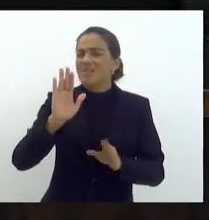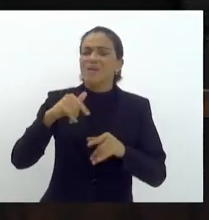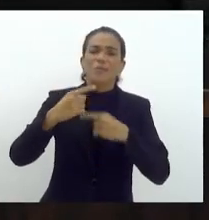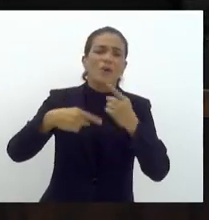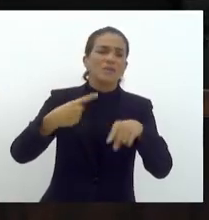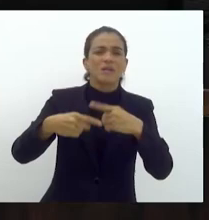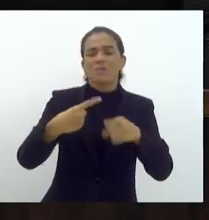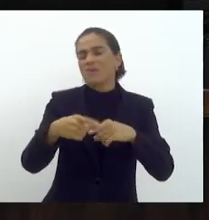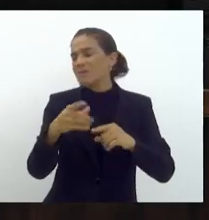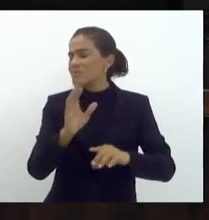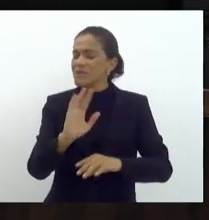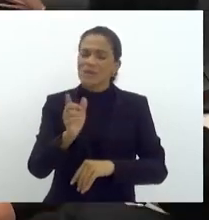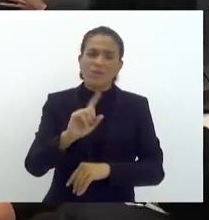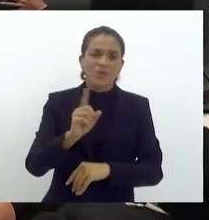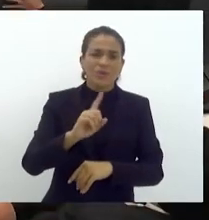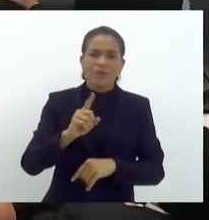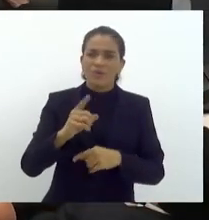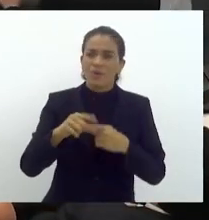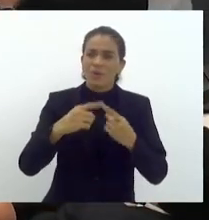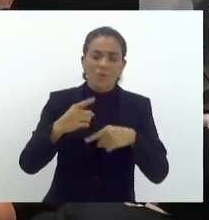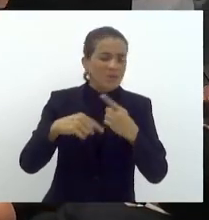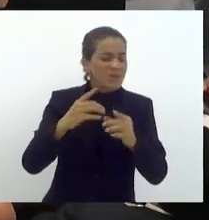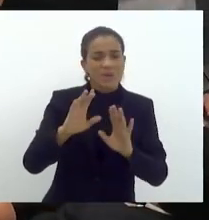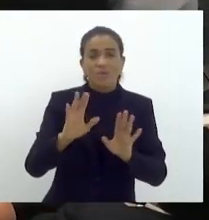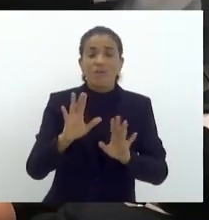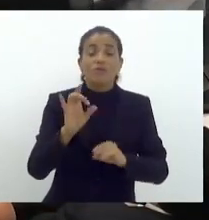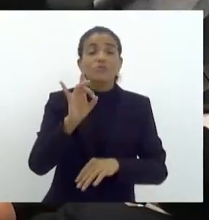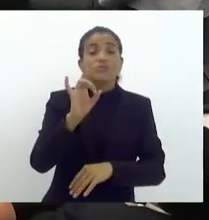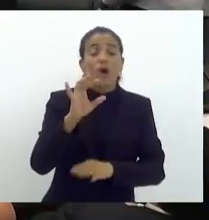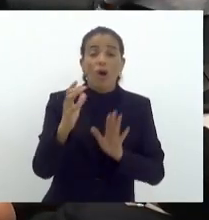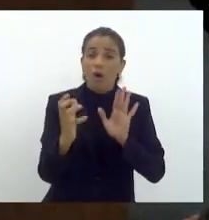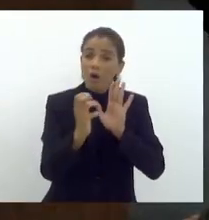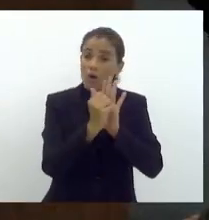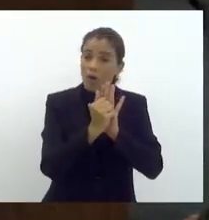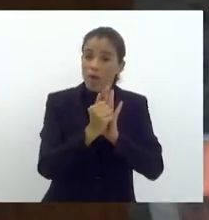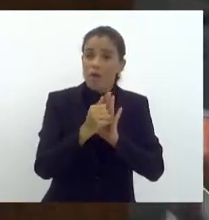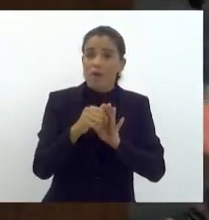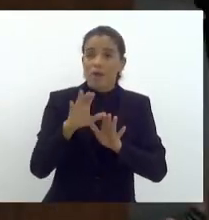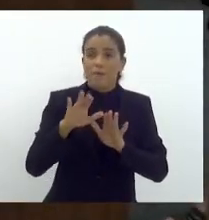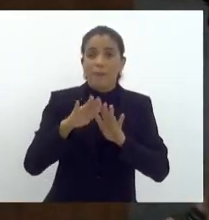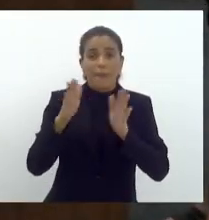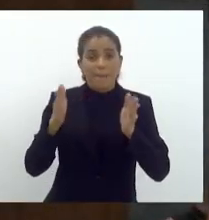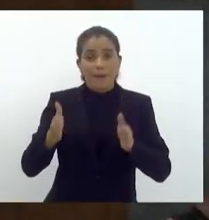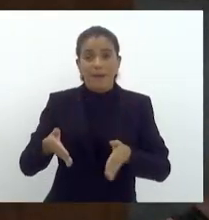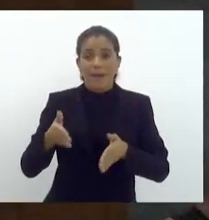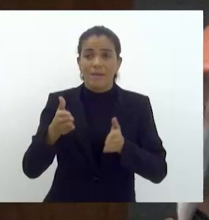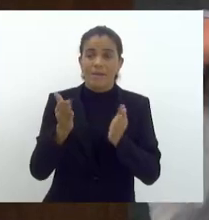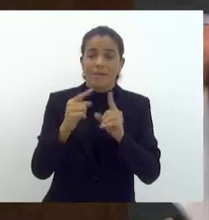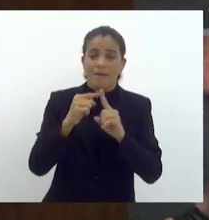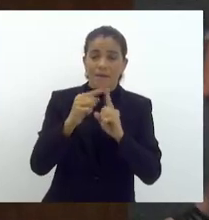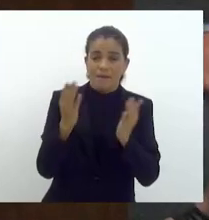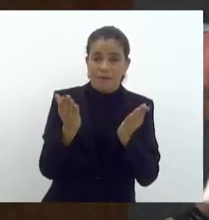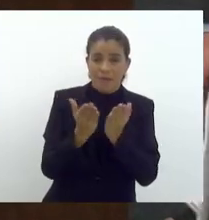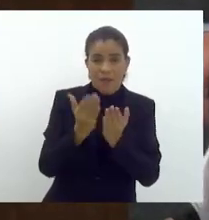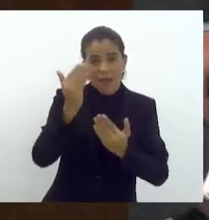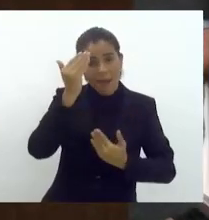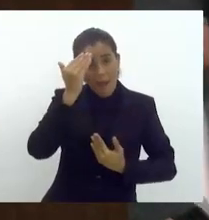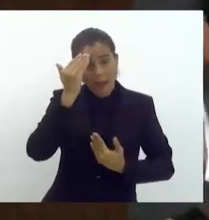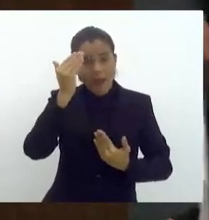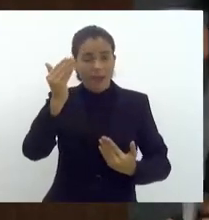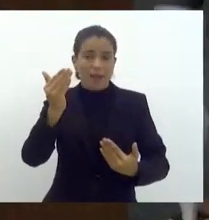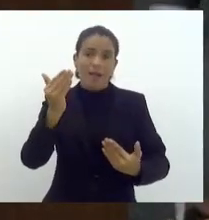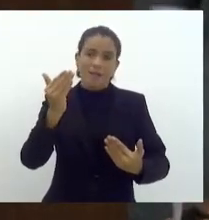o final isso mas é só registrar que a bancada evangélica também agradece muito